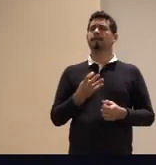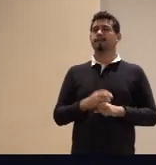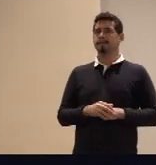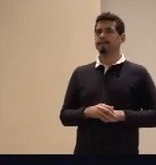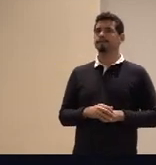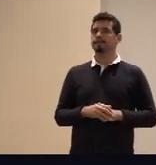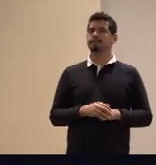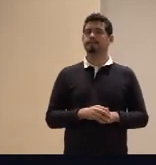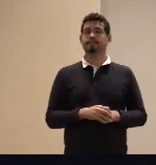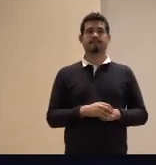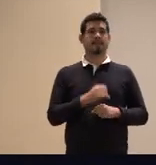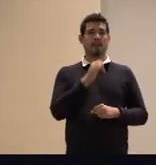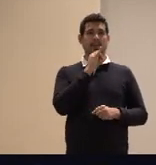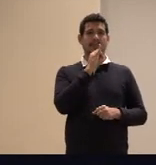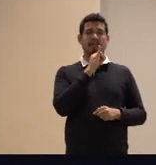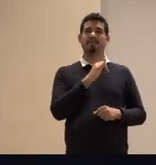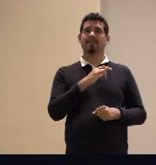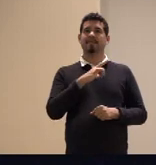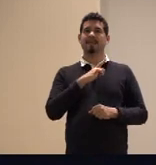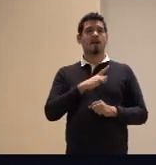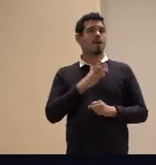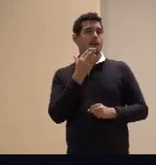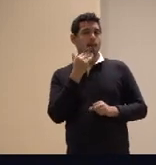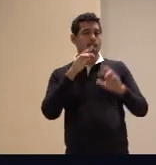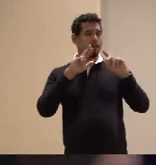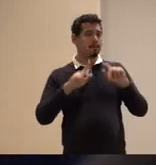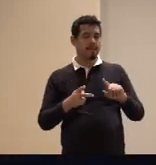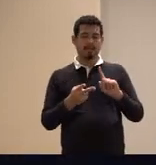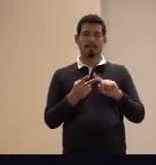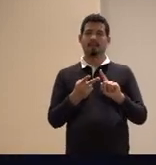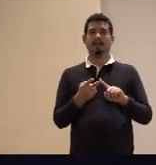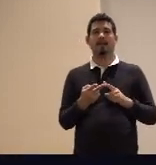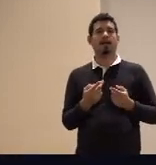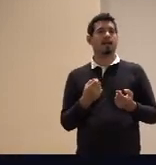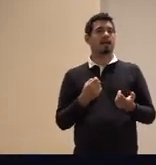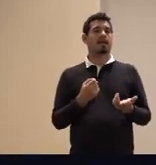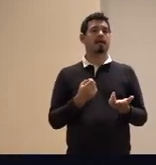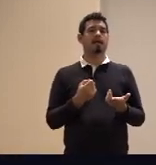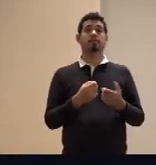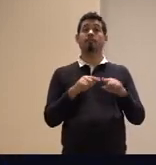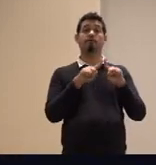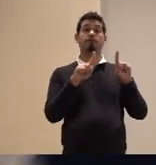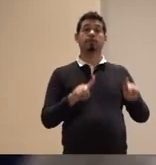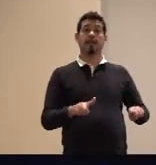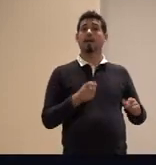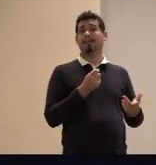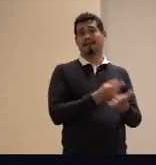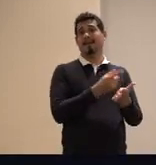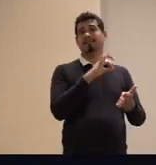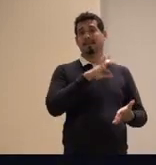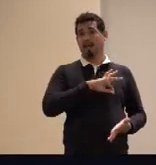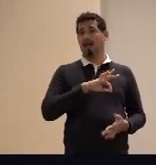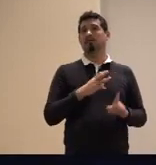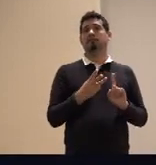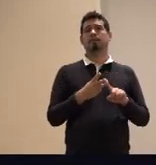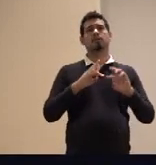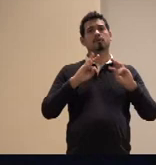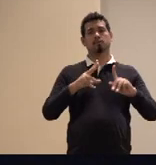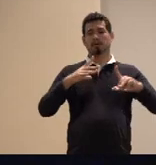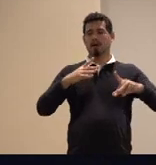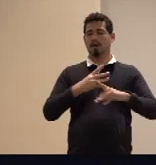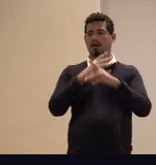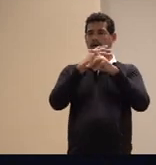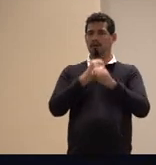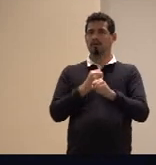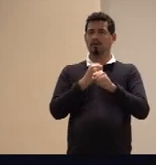Tanto a questão de alimentação, de contas, questões de funcionários. E esse valor é calculado para o